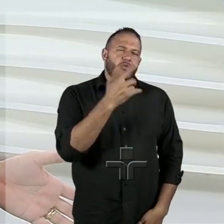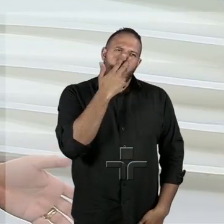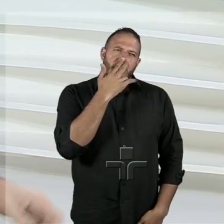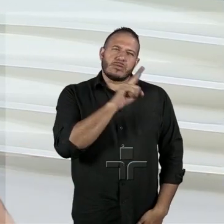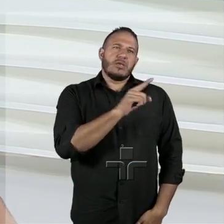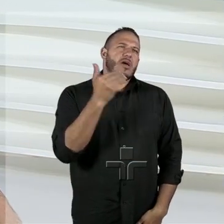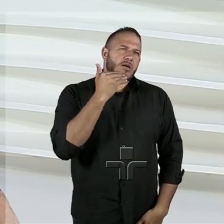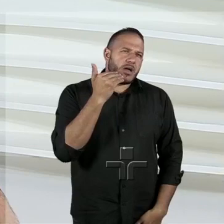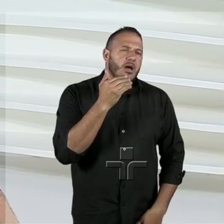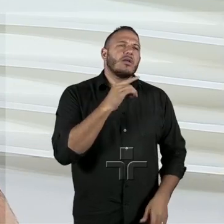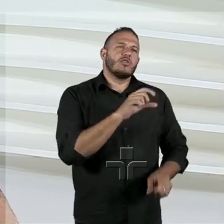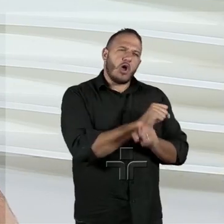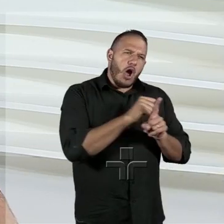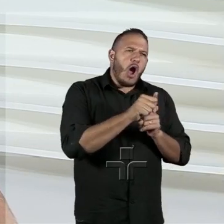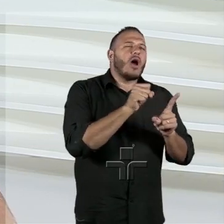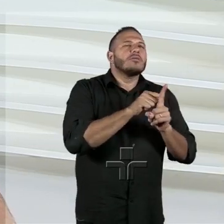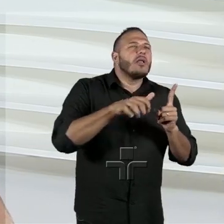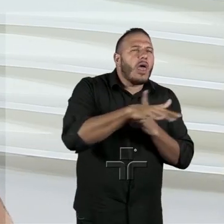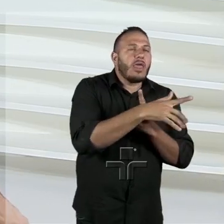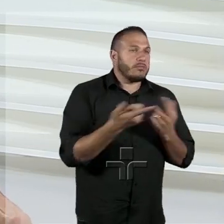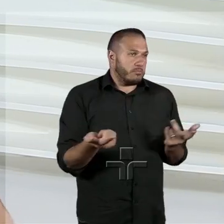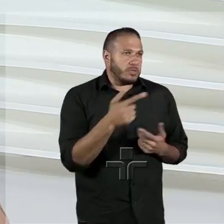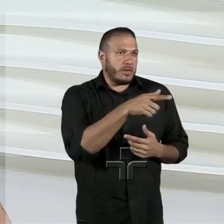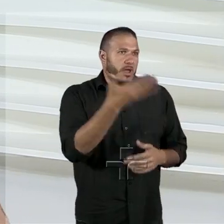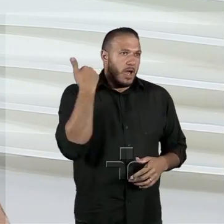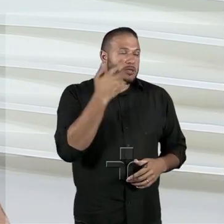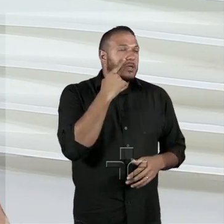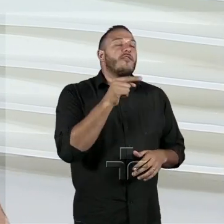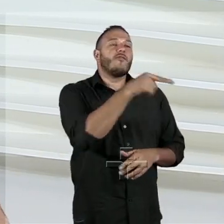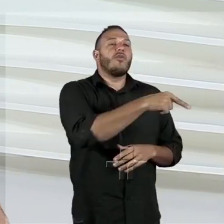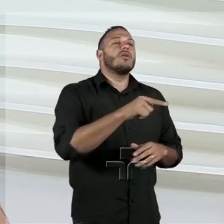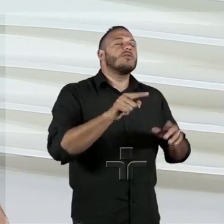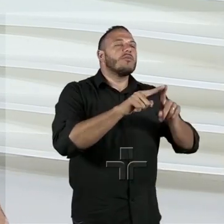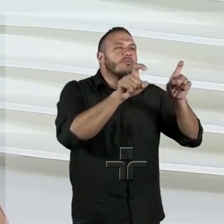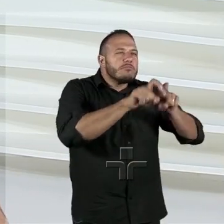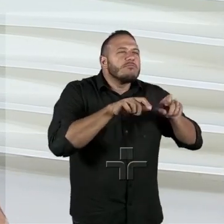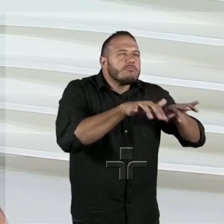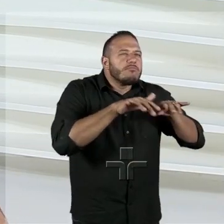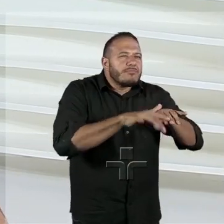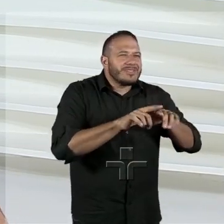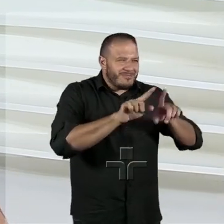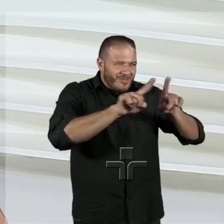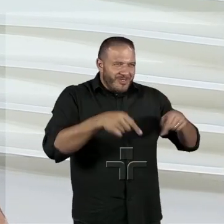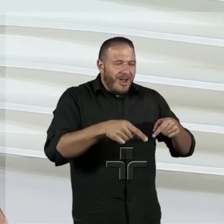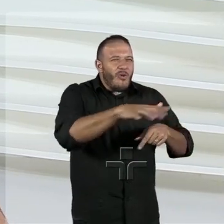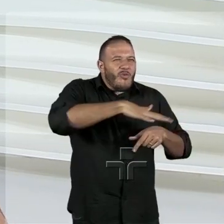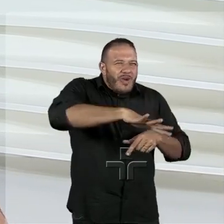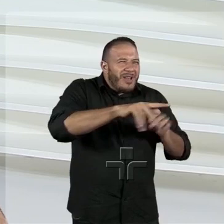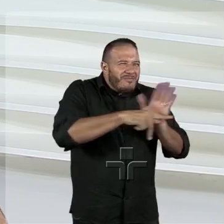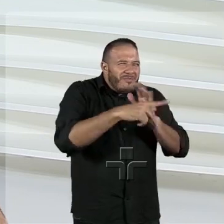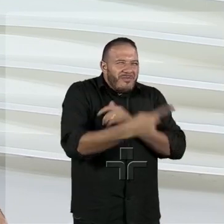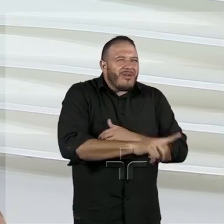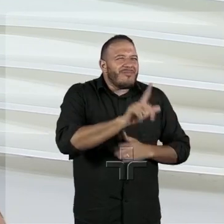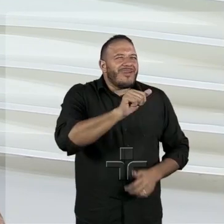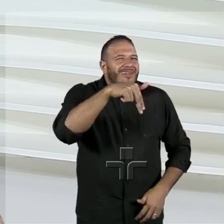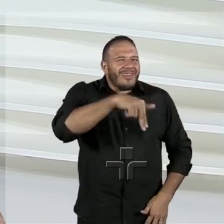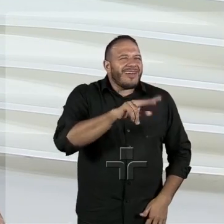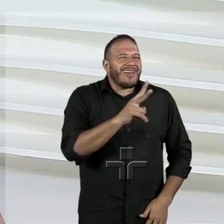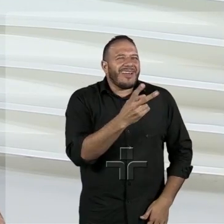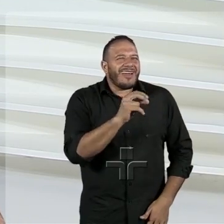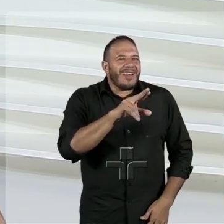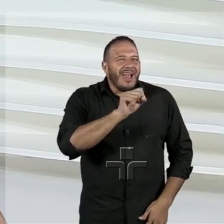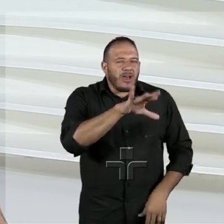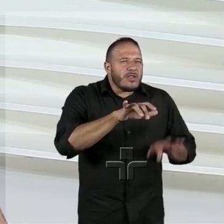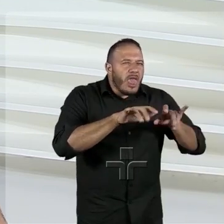sociedade. Ele usou uma lan house, alguém poderia ter visto o que ele pesquisou, ele frequentou outros lugares, teve uma série de discussões na